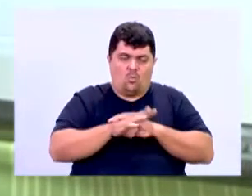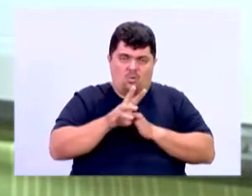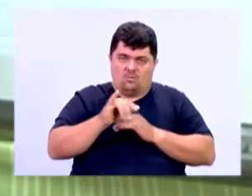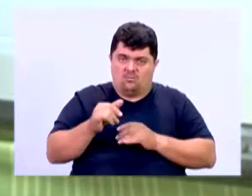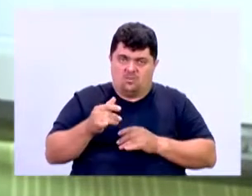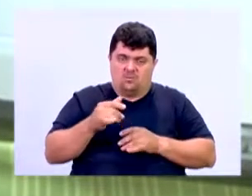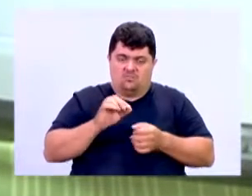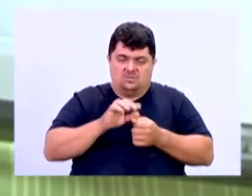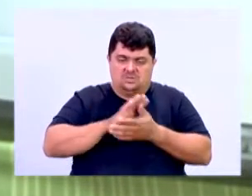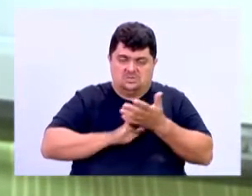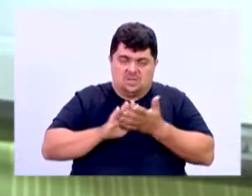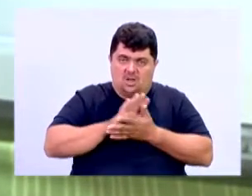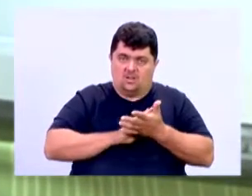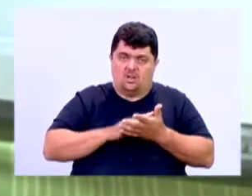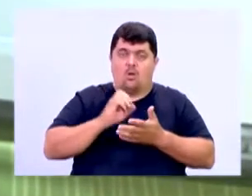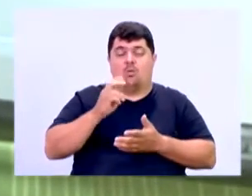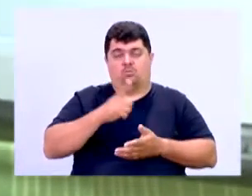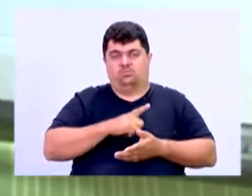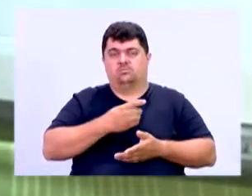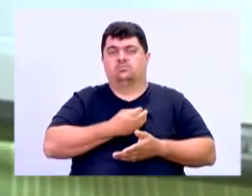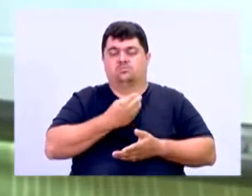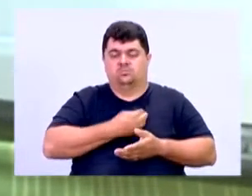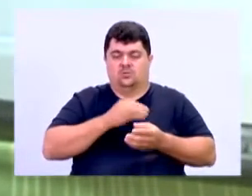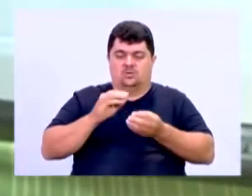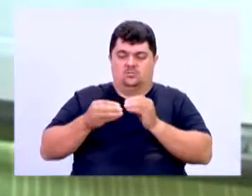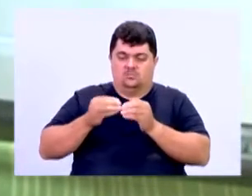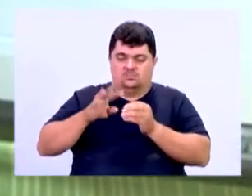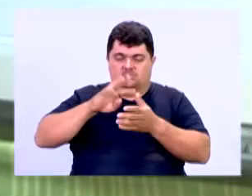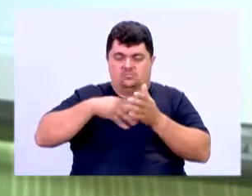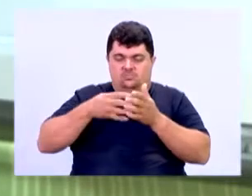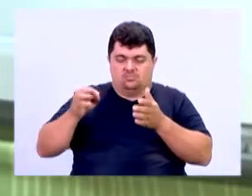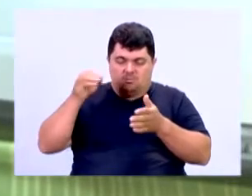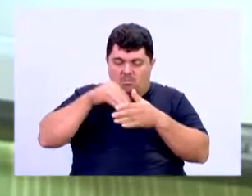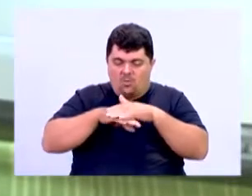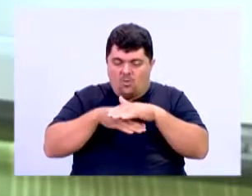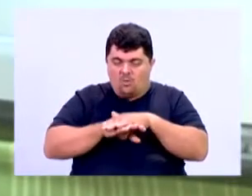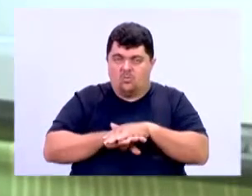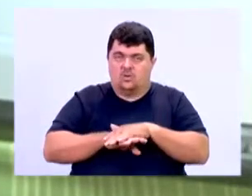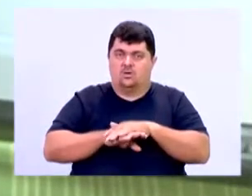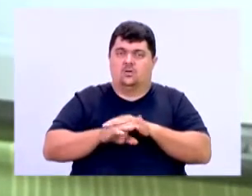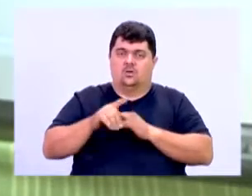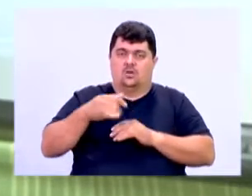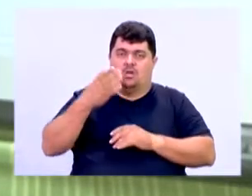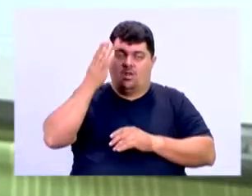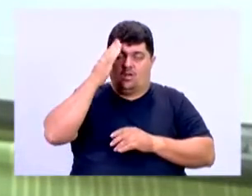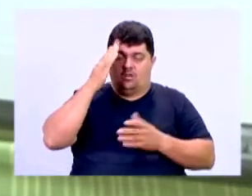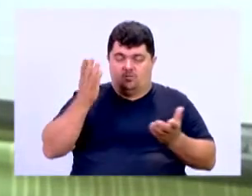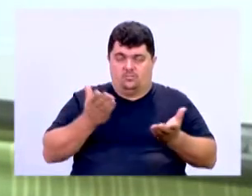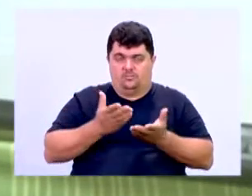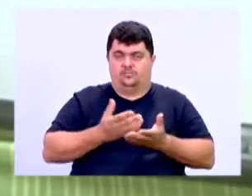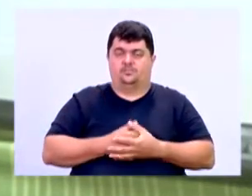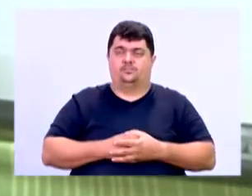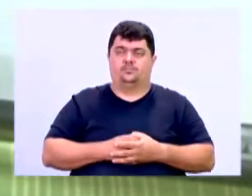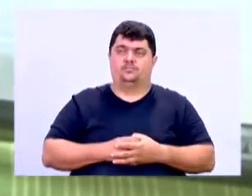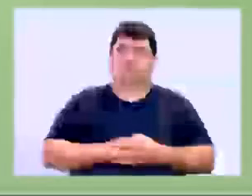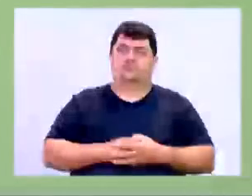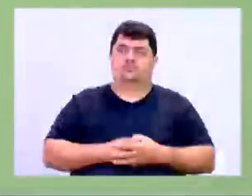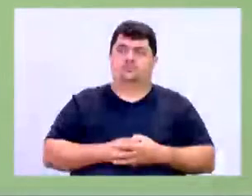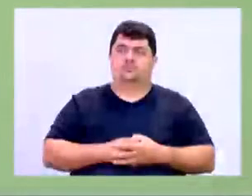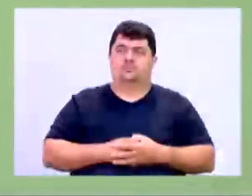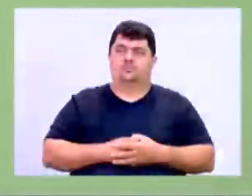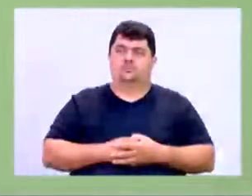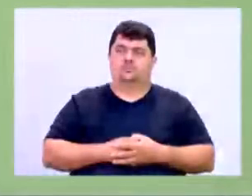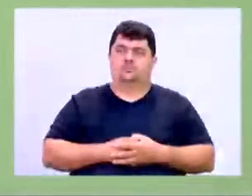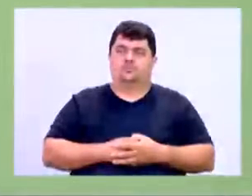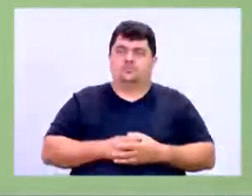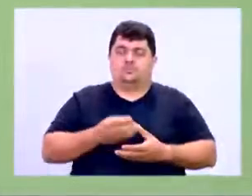sem fazer nada? Ou eu tenho que ter uma base de dados, uma tabela para armazenar isso? É o que a gente vai aprender agora. Bom,